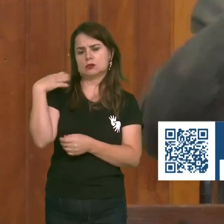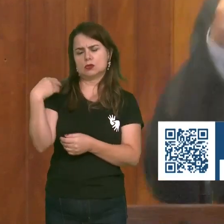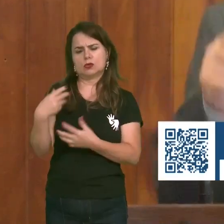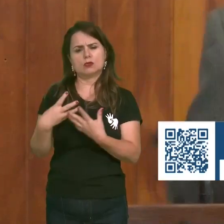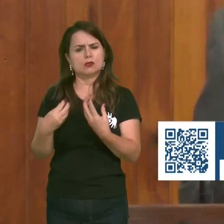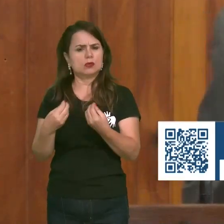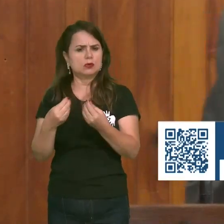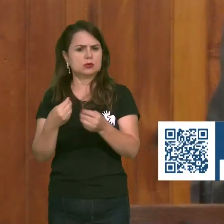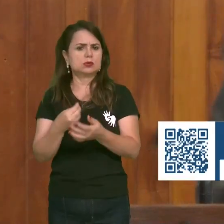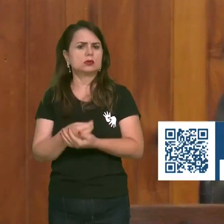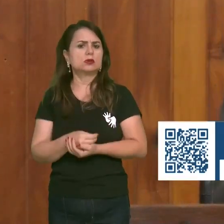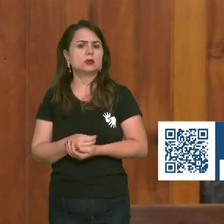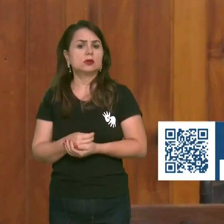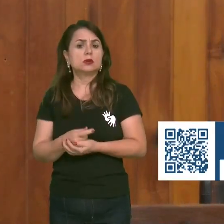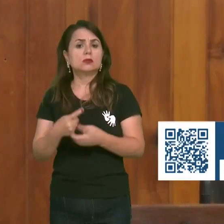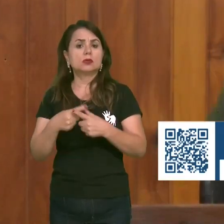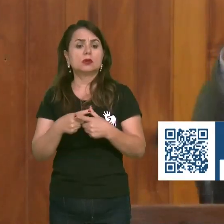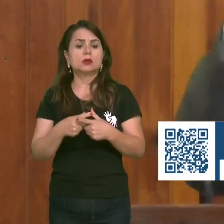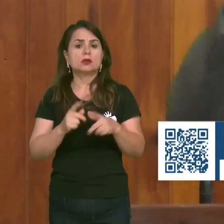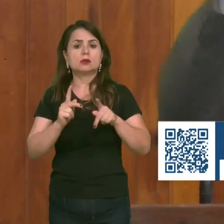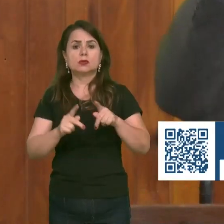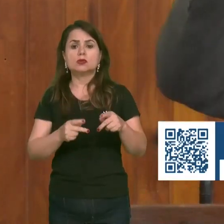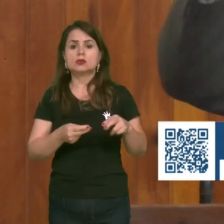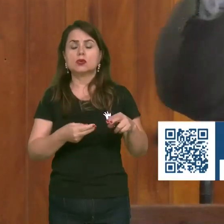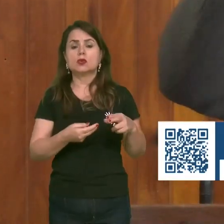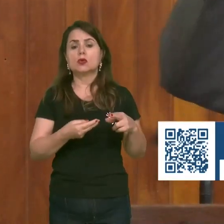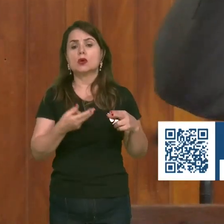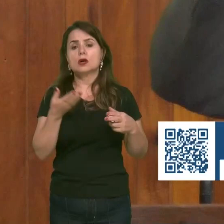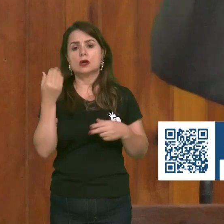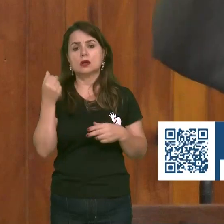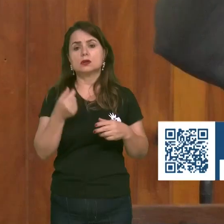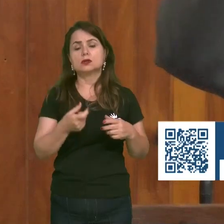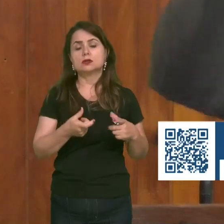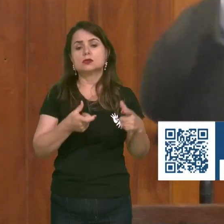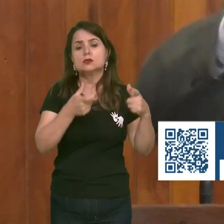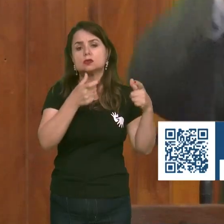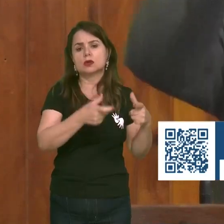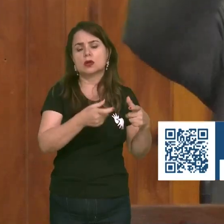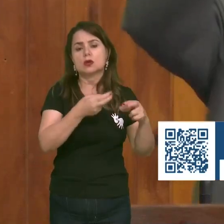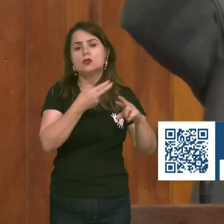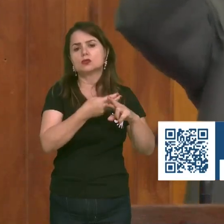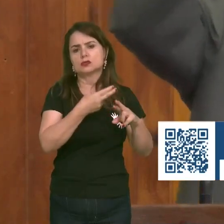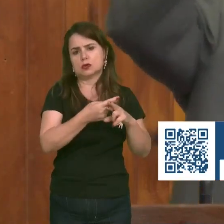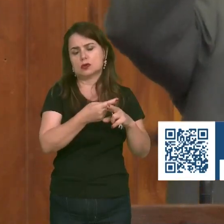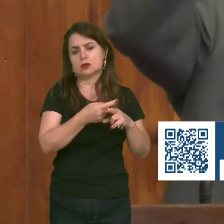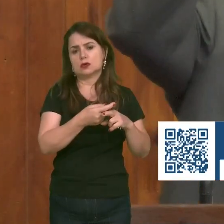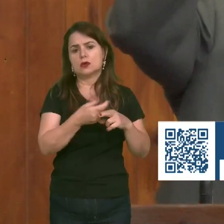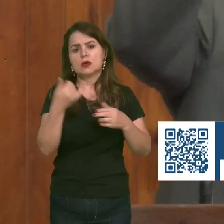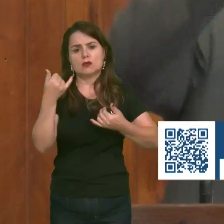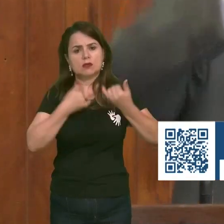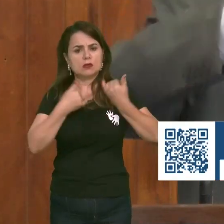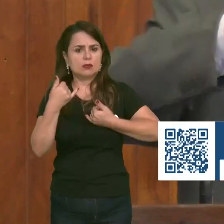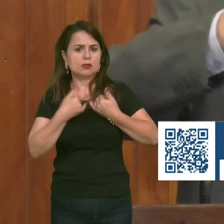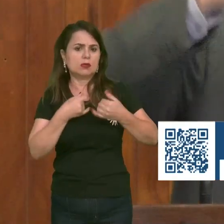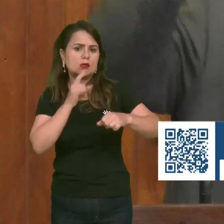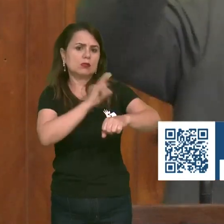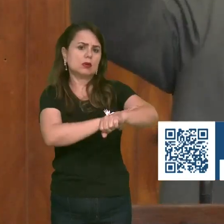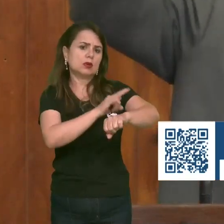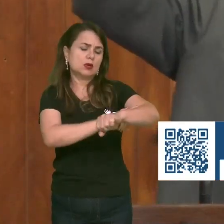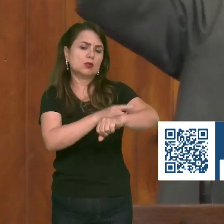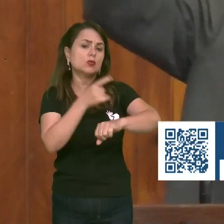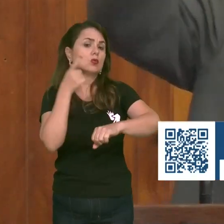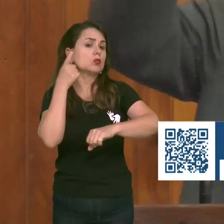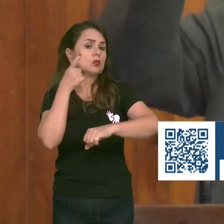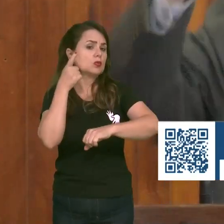ocupantes daquele espaço que os banheiros Estavam degradados estavam sem mínima utilização